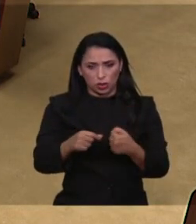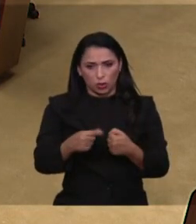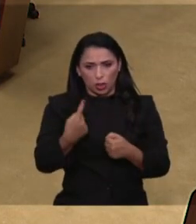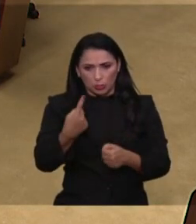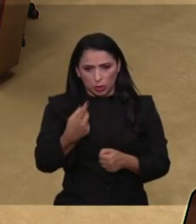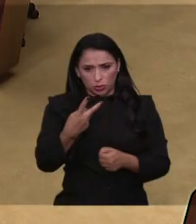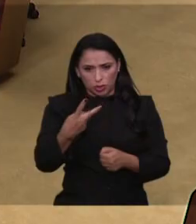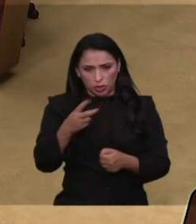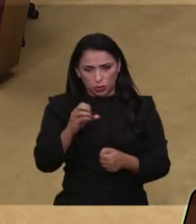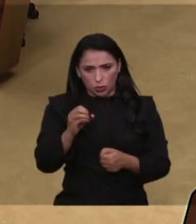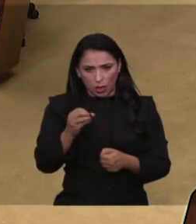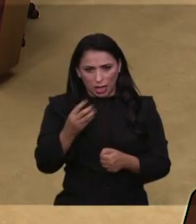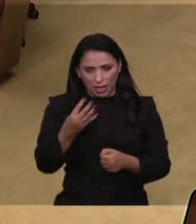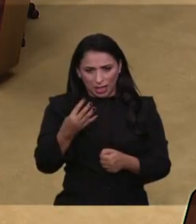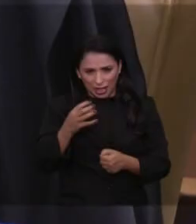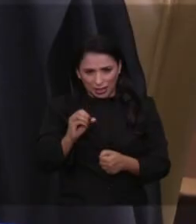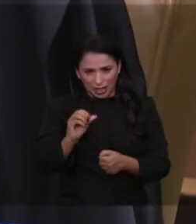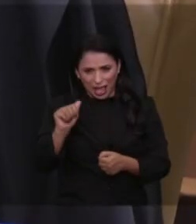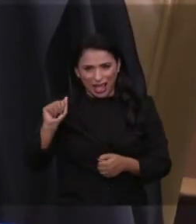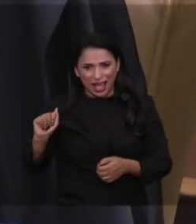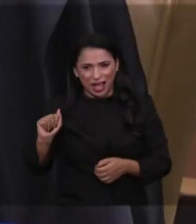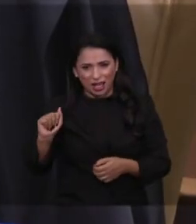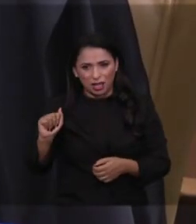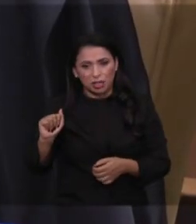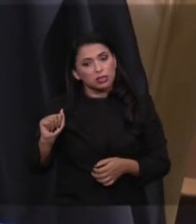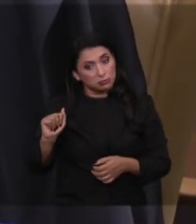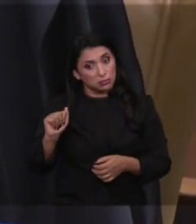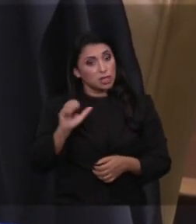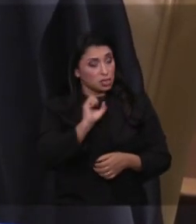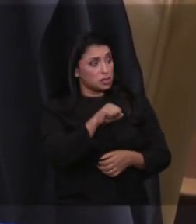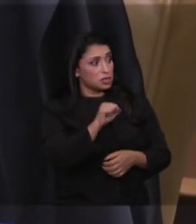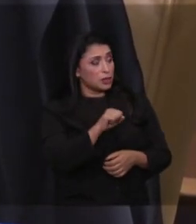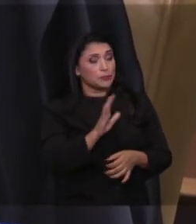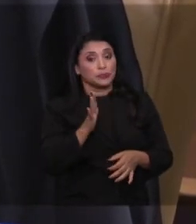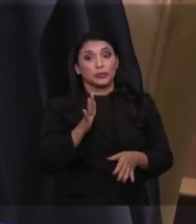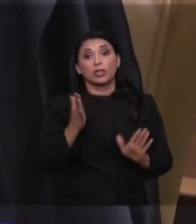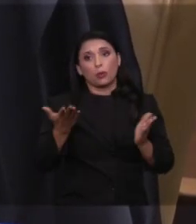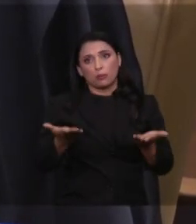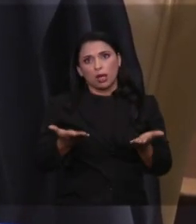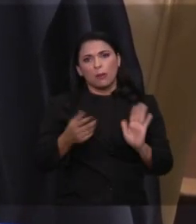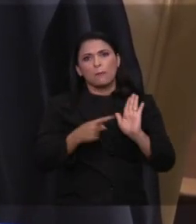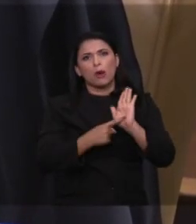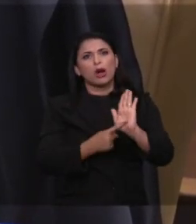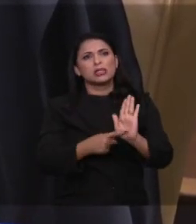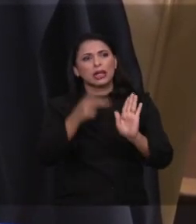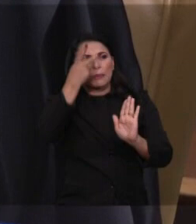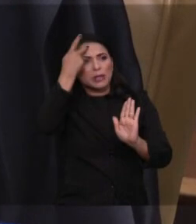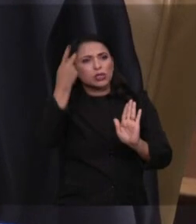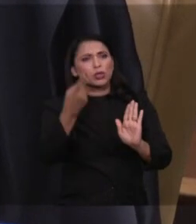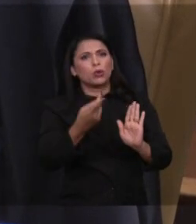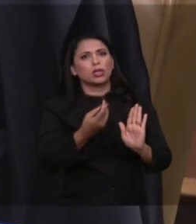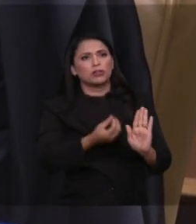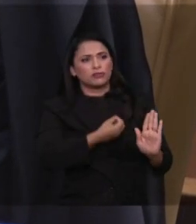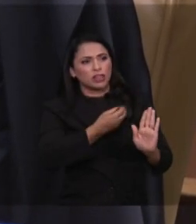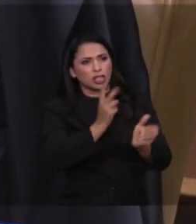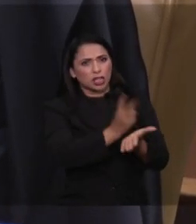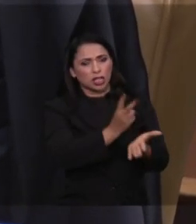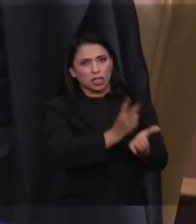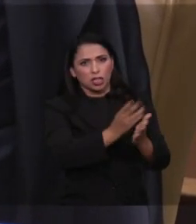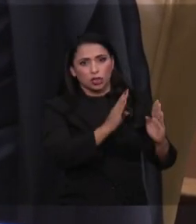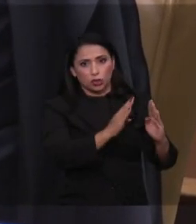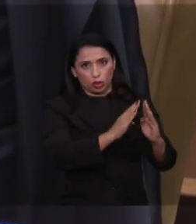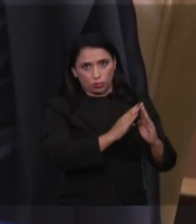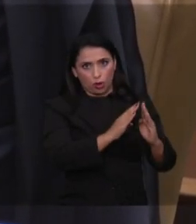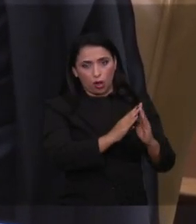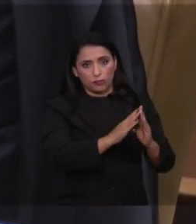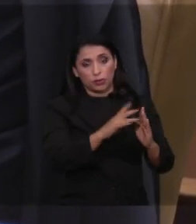1240-A. Exato. Então, o artigo 1240-A diz que aquele que fica no imóvel adquire o usucapião da metade do